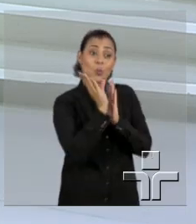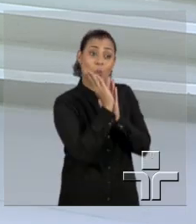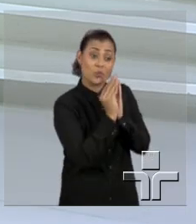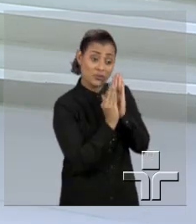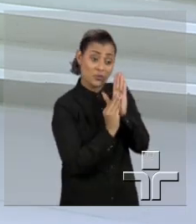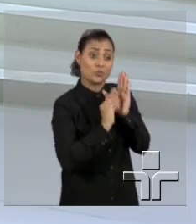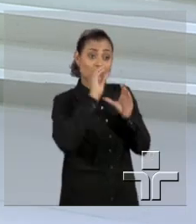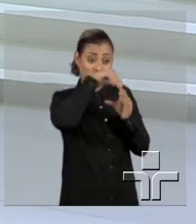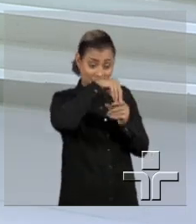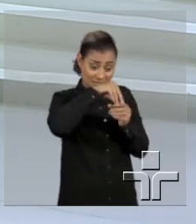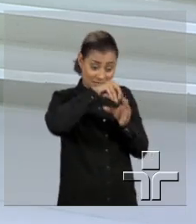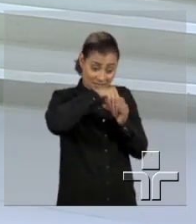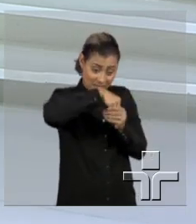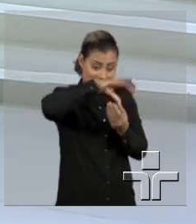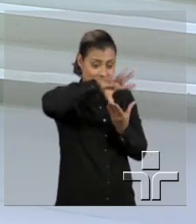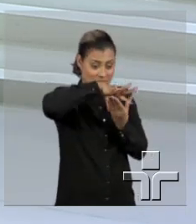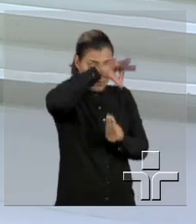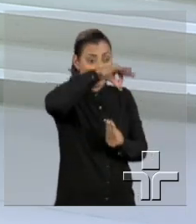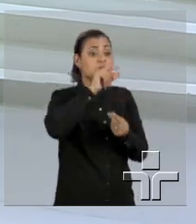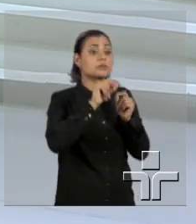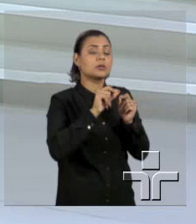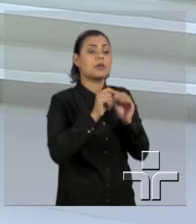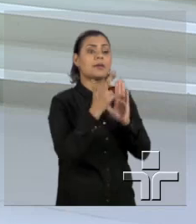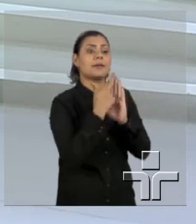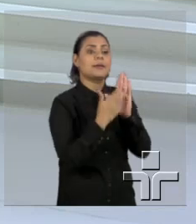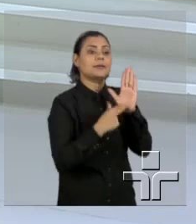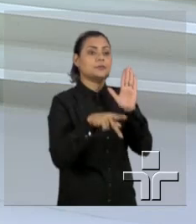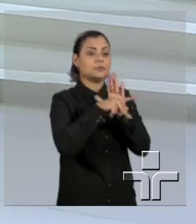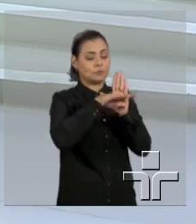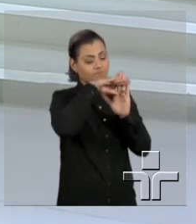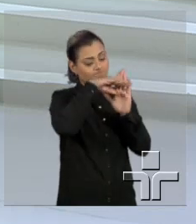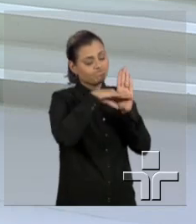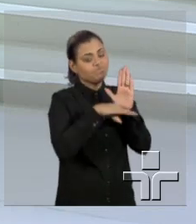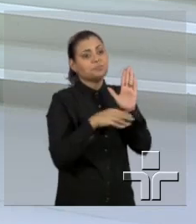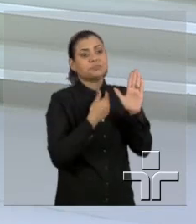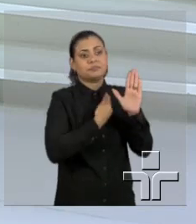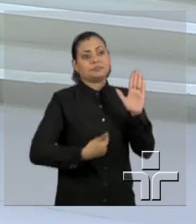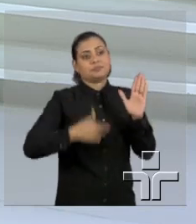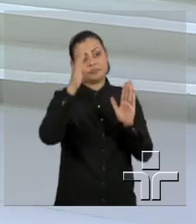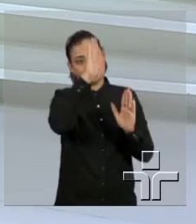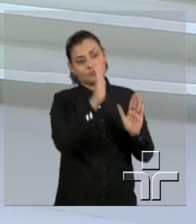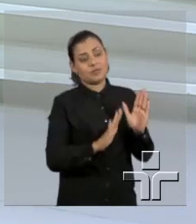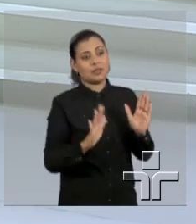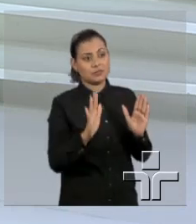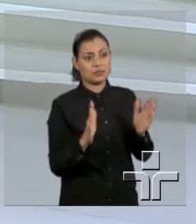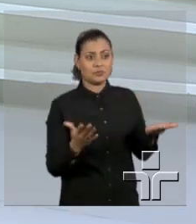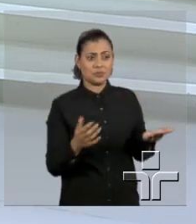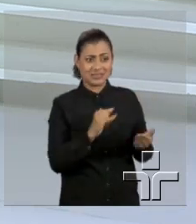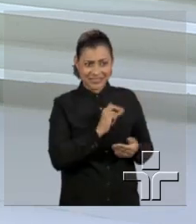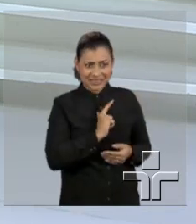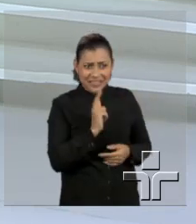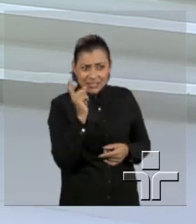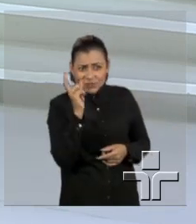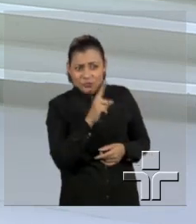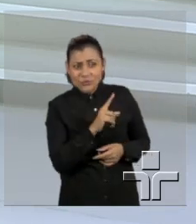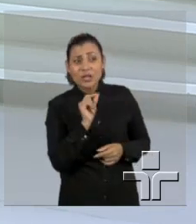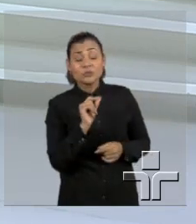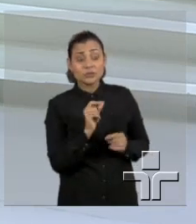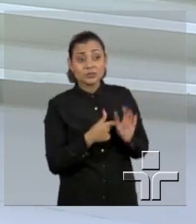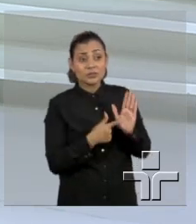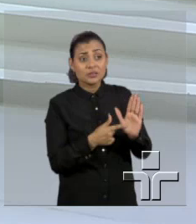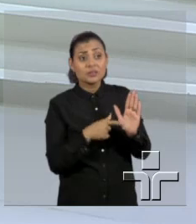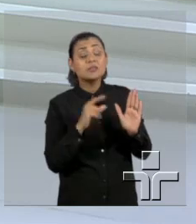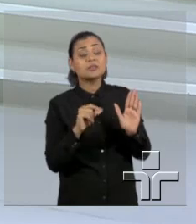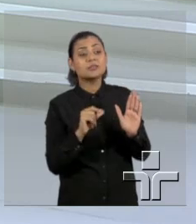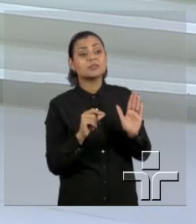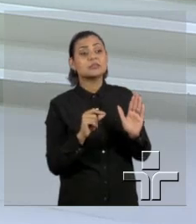da democracia, que são esses princípios estruturantes do Estado brasileiro. Está encontrando dificuldade? Está, por efeito de uma